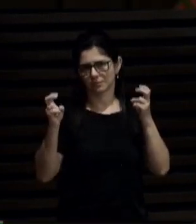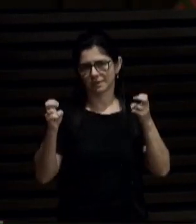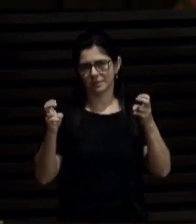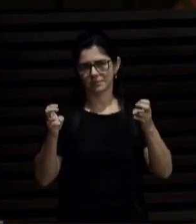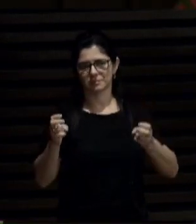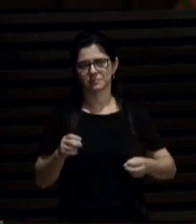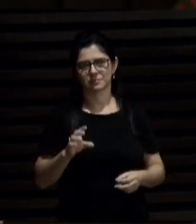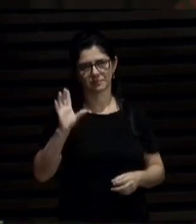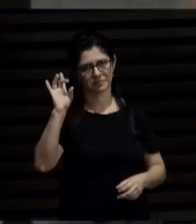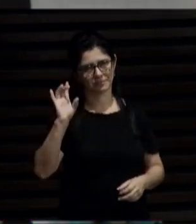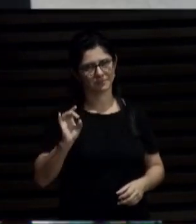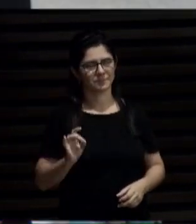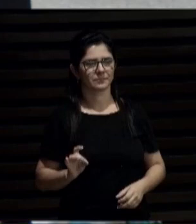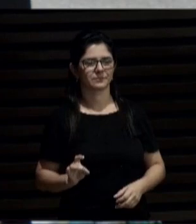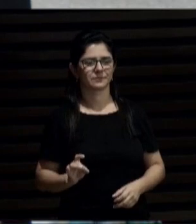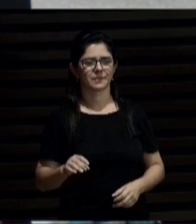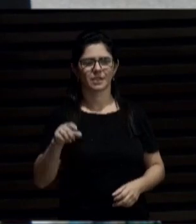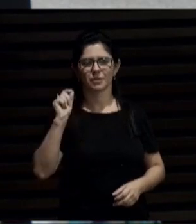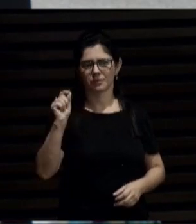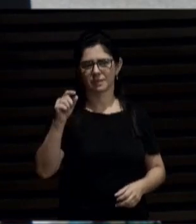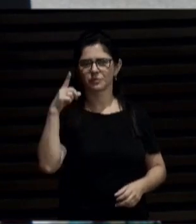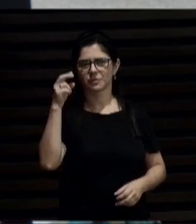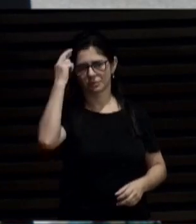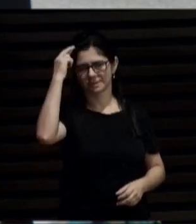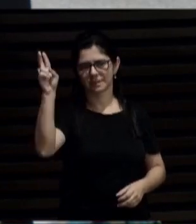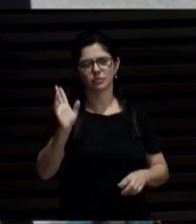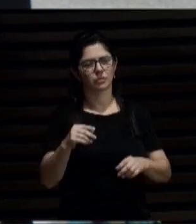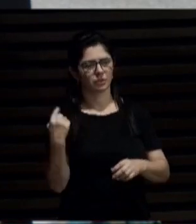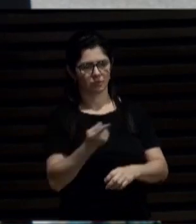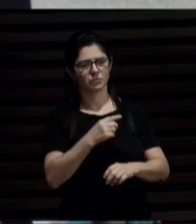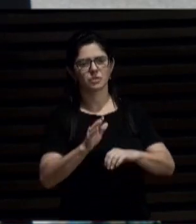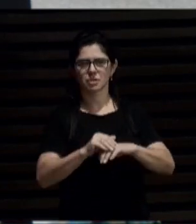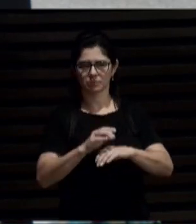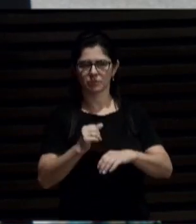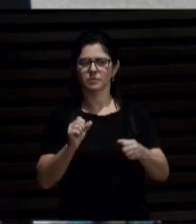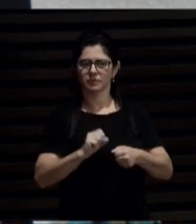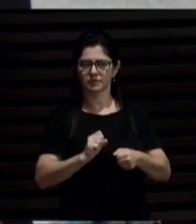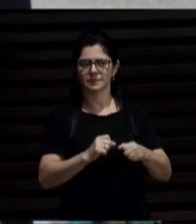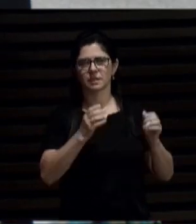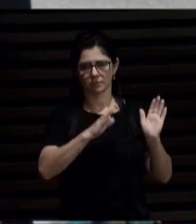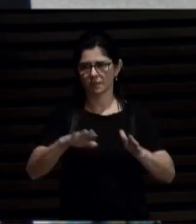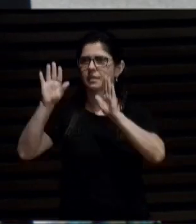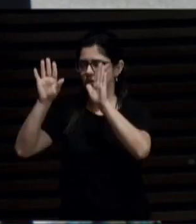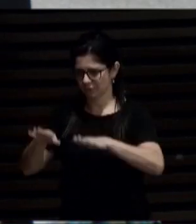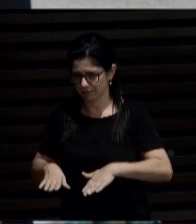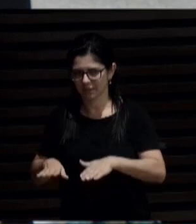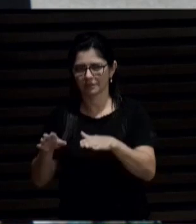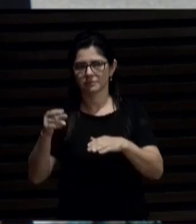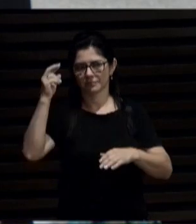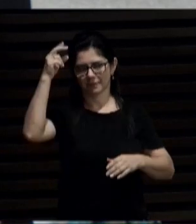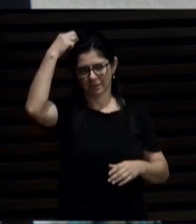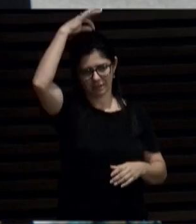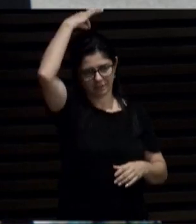especificamente o que o Senhor nos chamou a fazer, que é como adoradores adorarmos em espírito e em verdade. Eu quero perguntar para